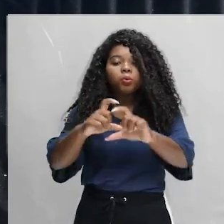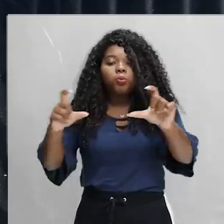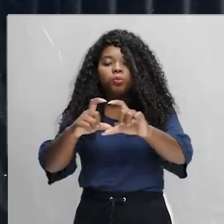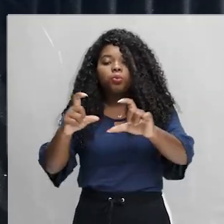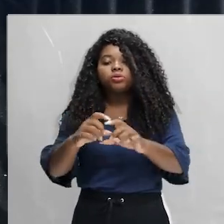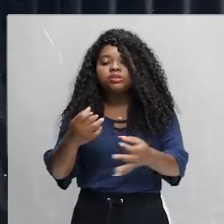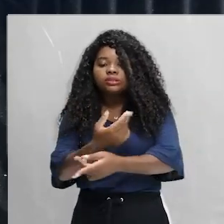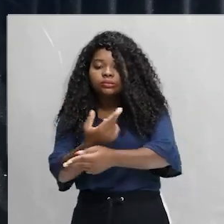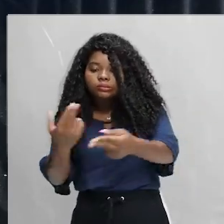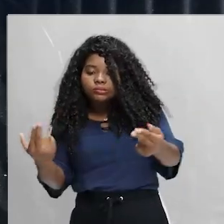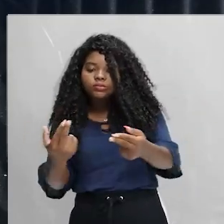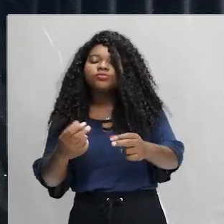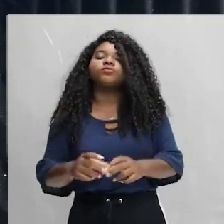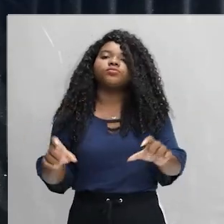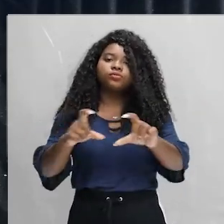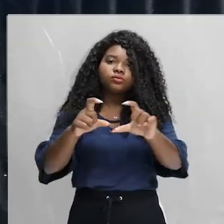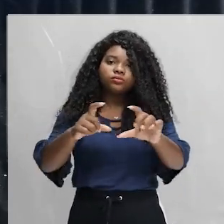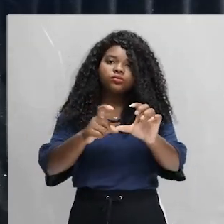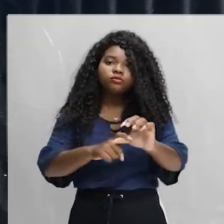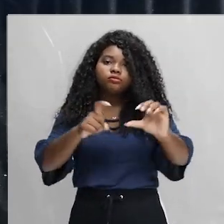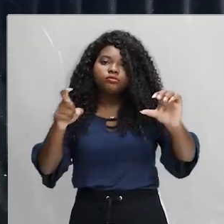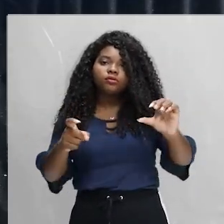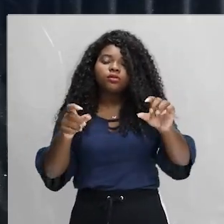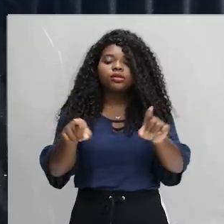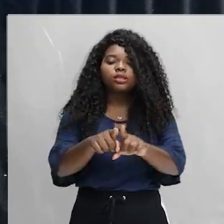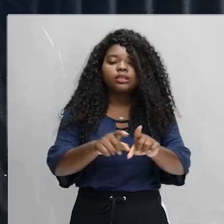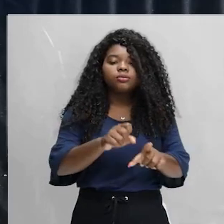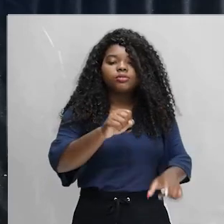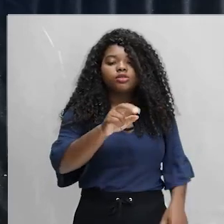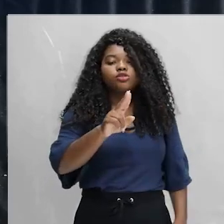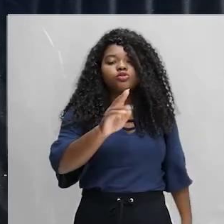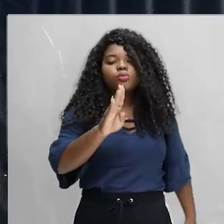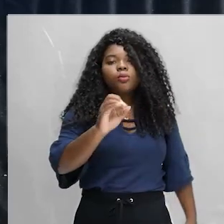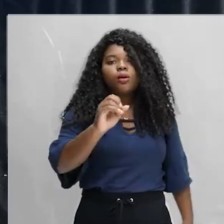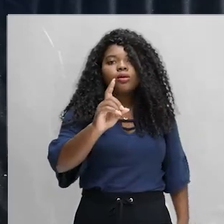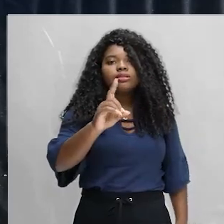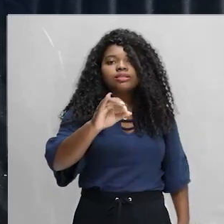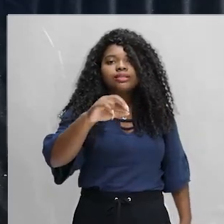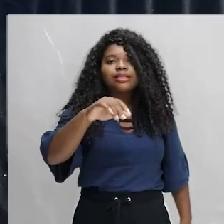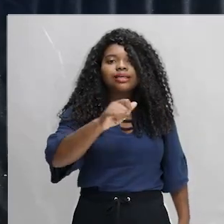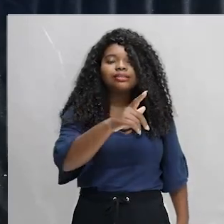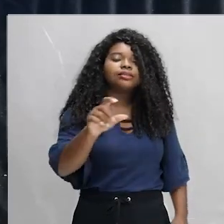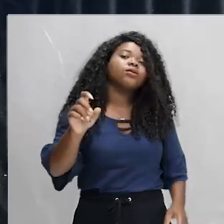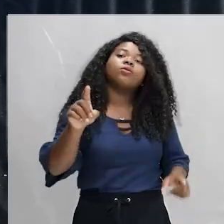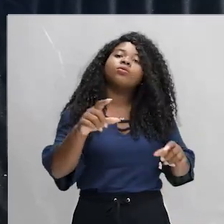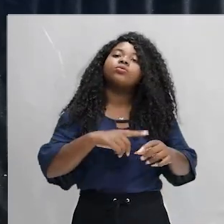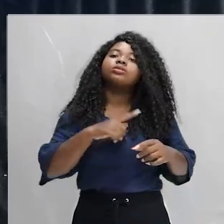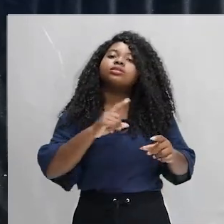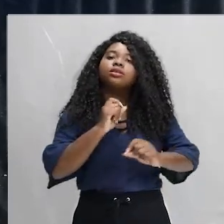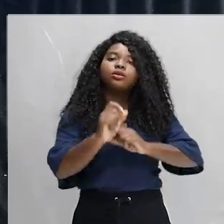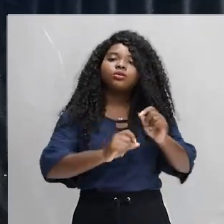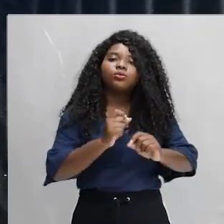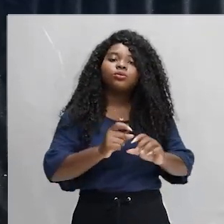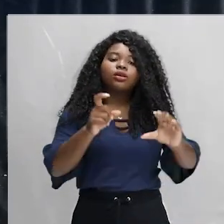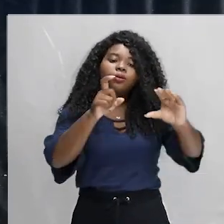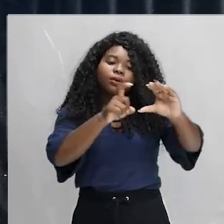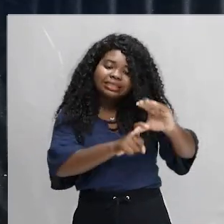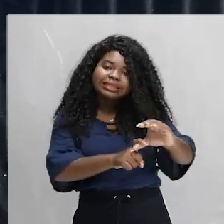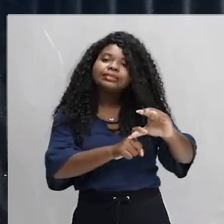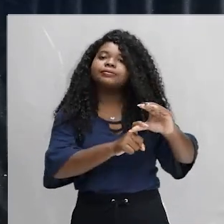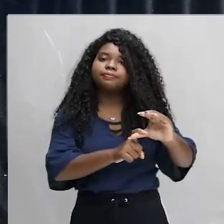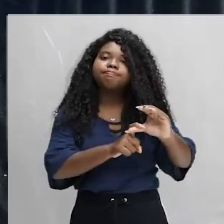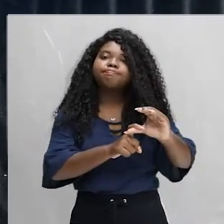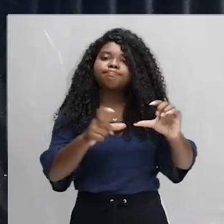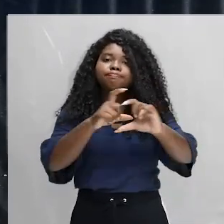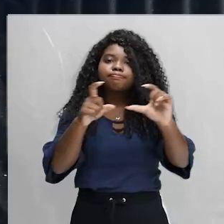orações são independentes, e por subordinação, quando há uma dependência da oração principal, certo?